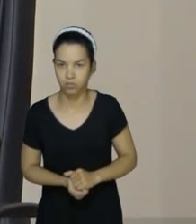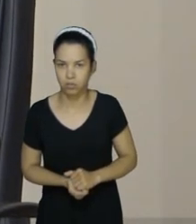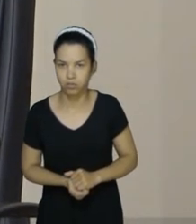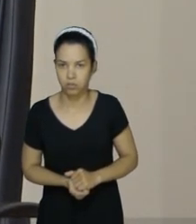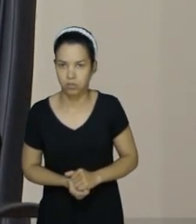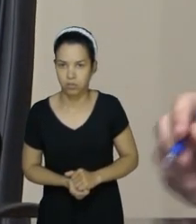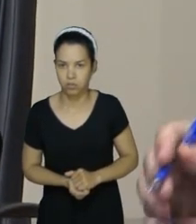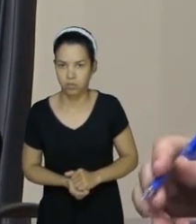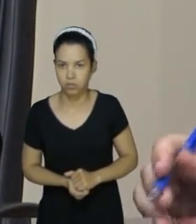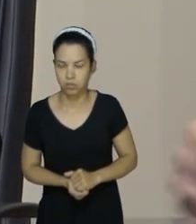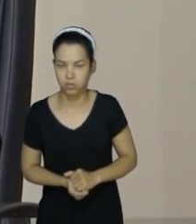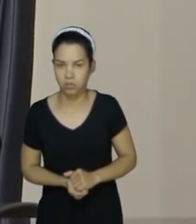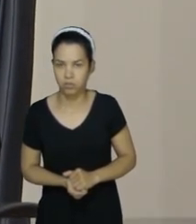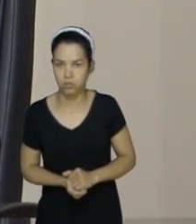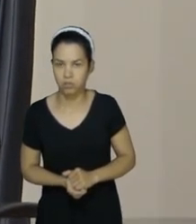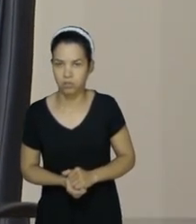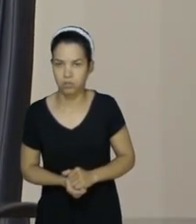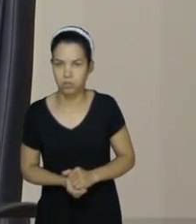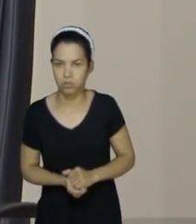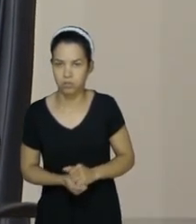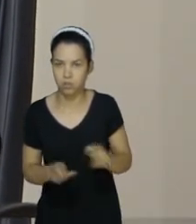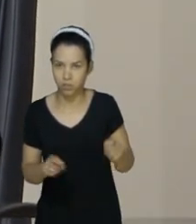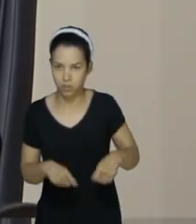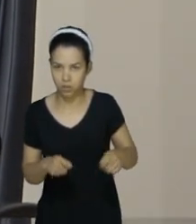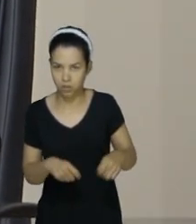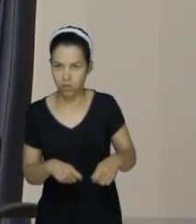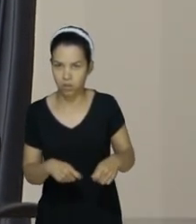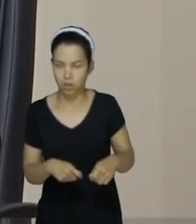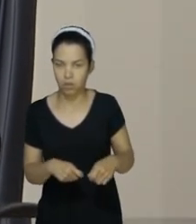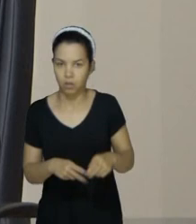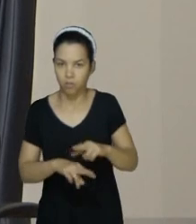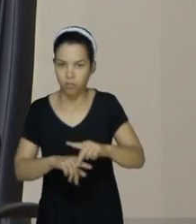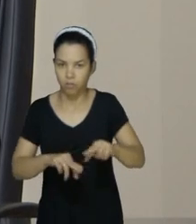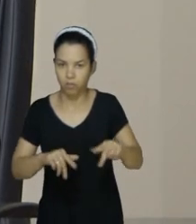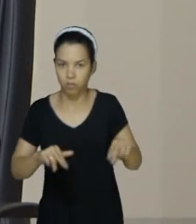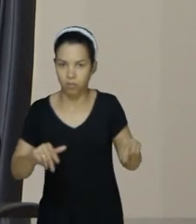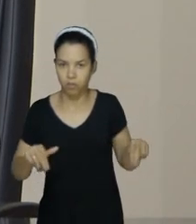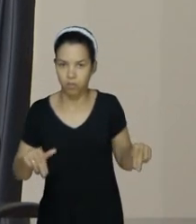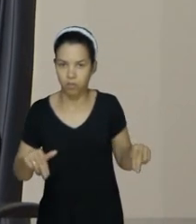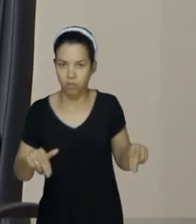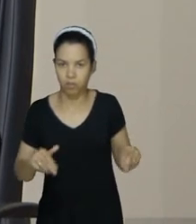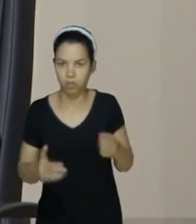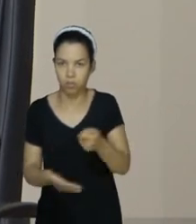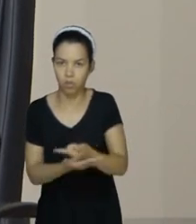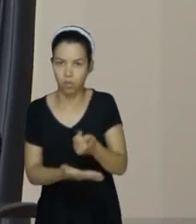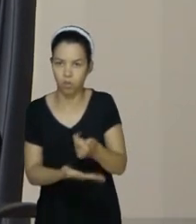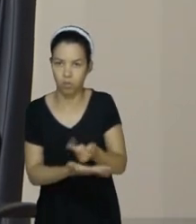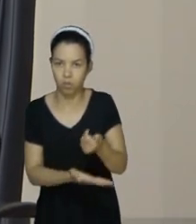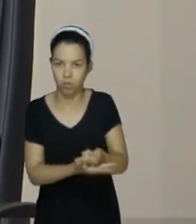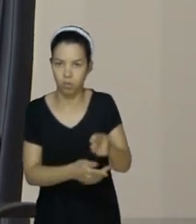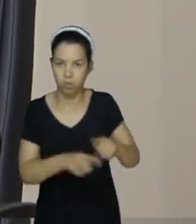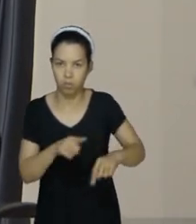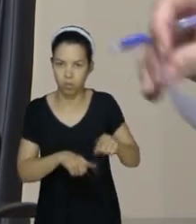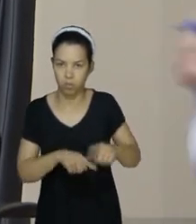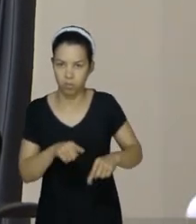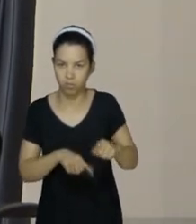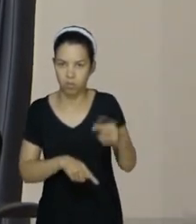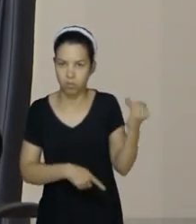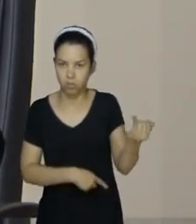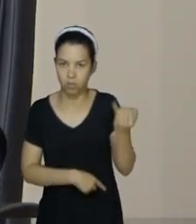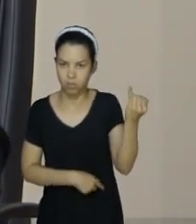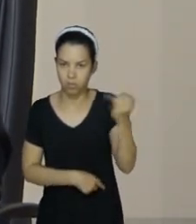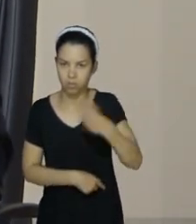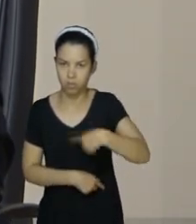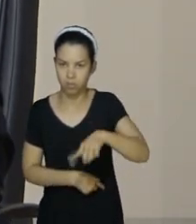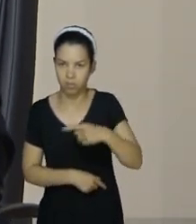aqueles recursos para você poder fazer as compras dos produtos essenciais que nós